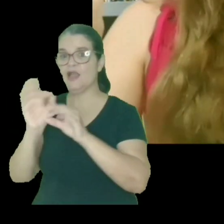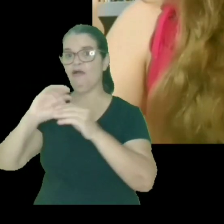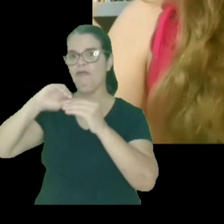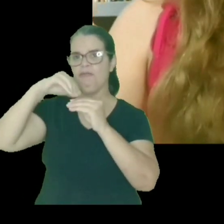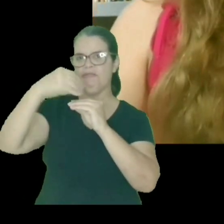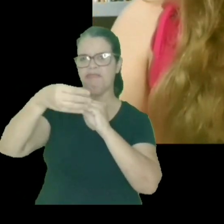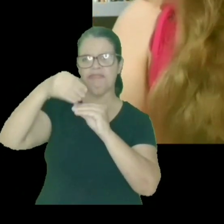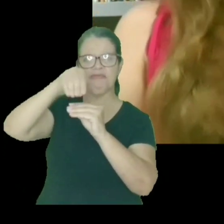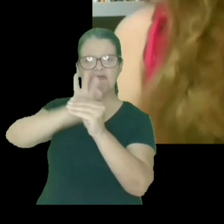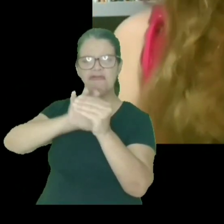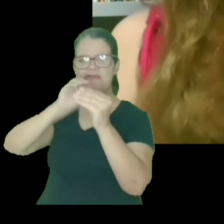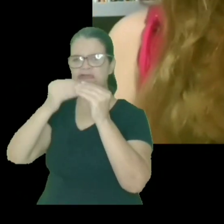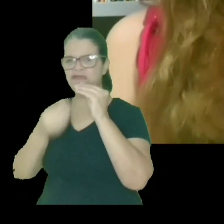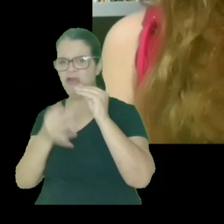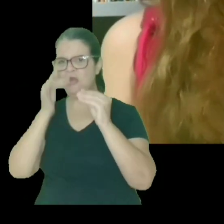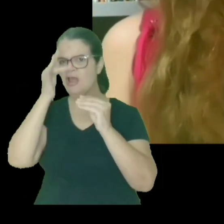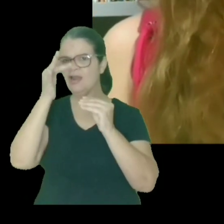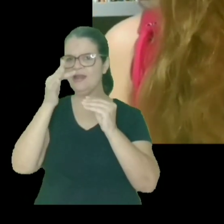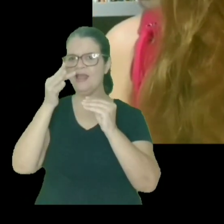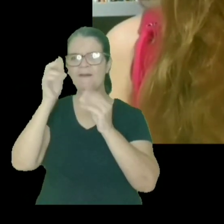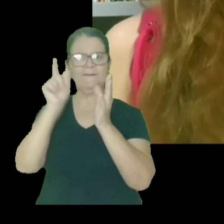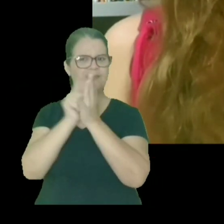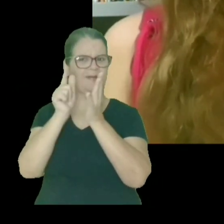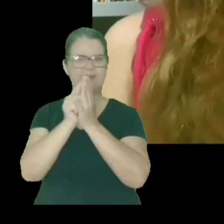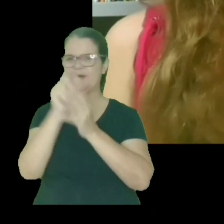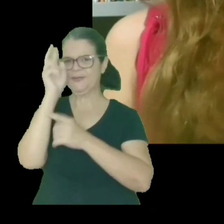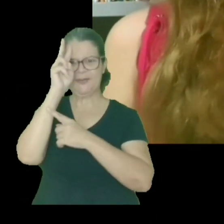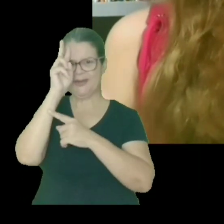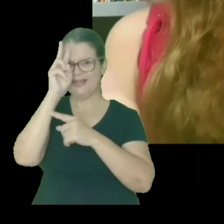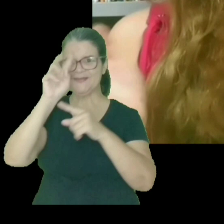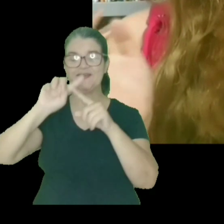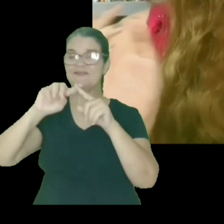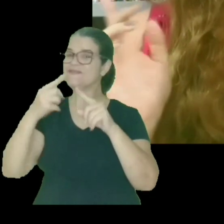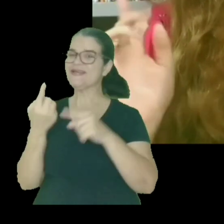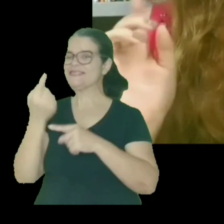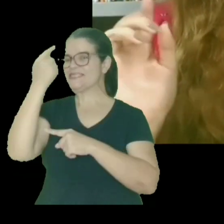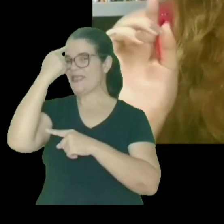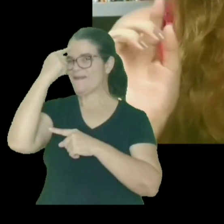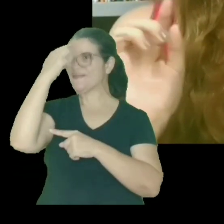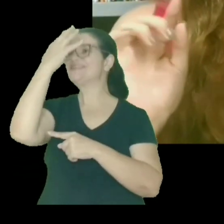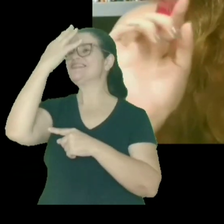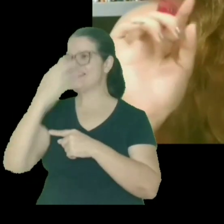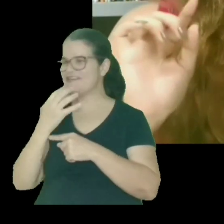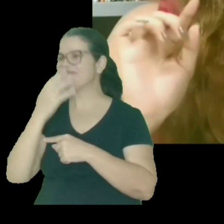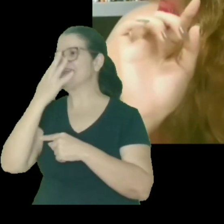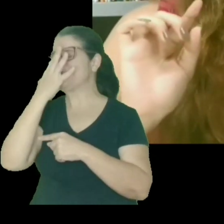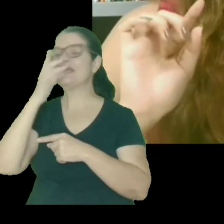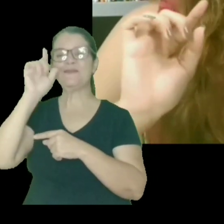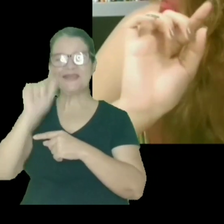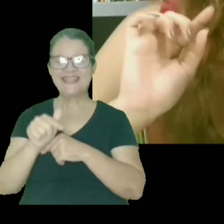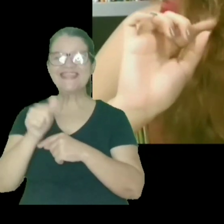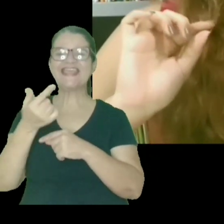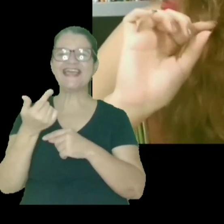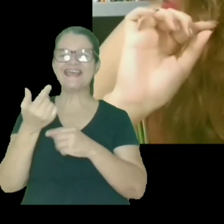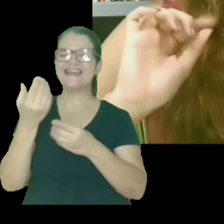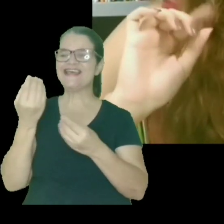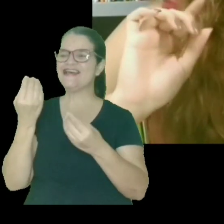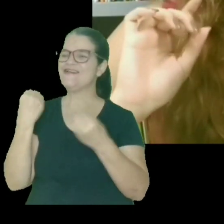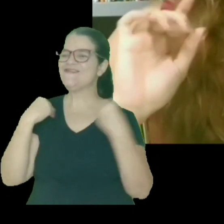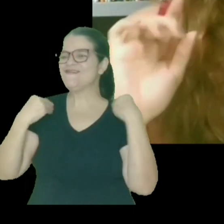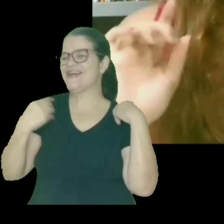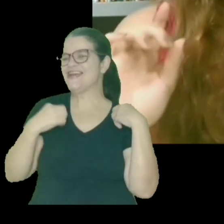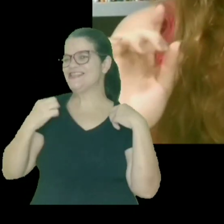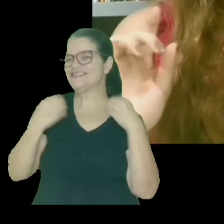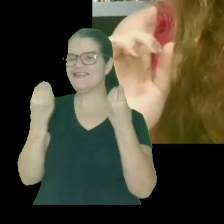o papel crepom nem de longe lembrasse, eu pensava seriamente que era uma das fantasias